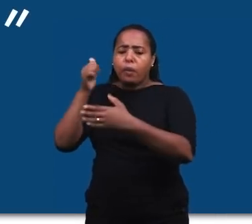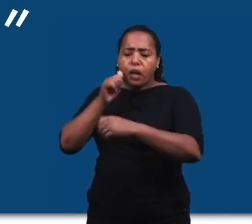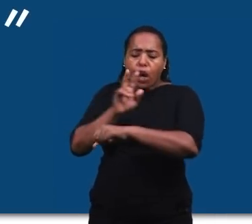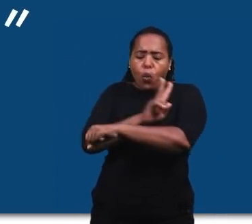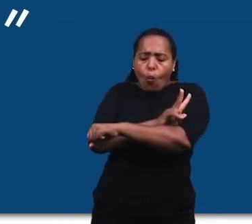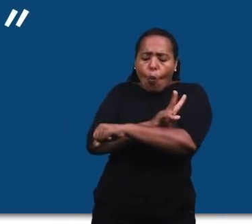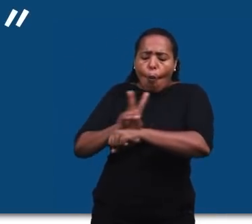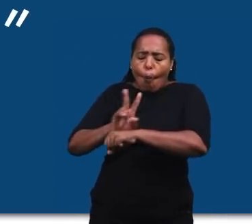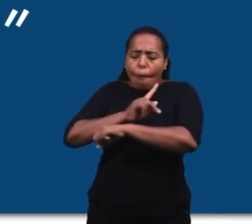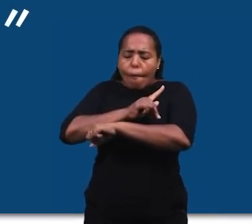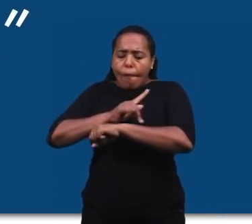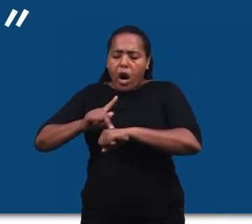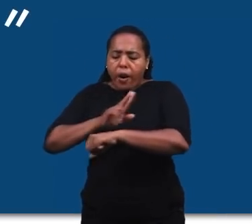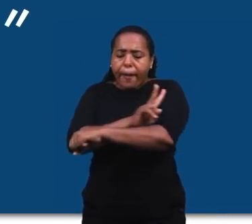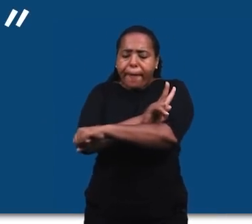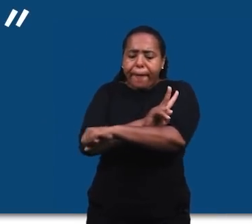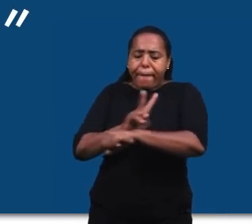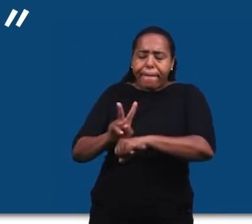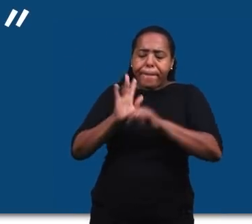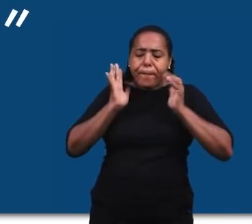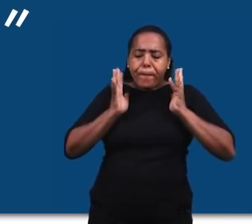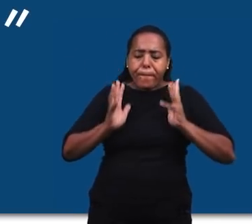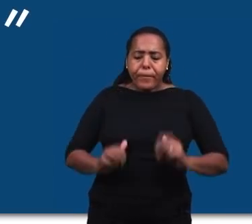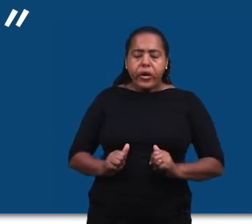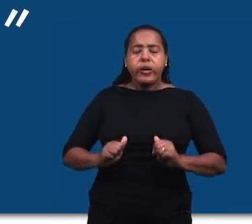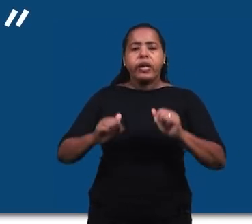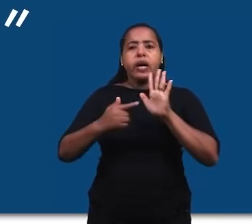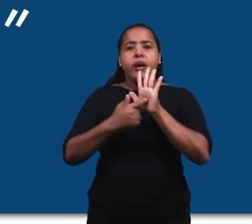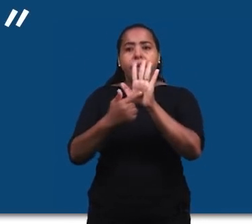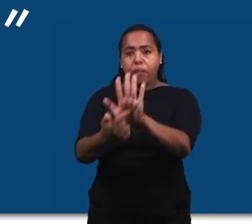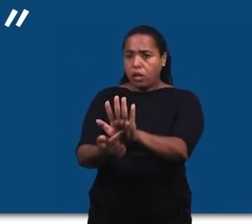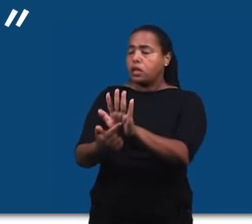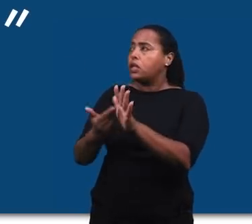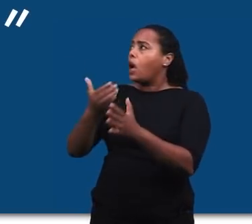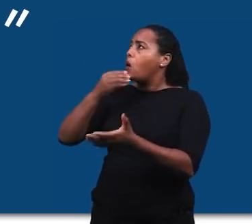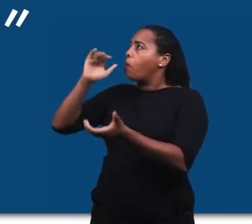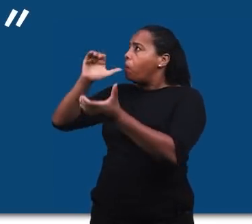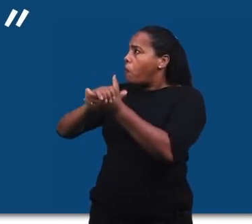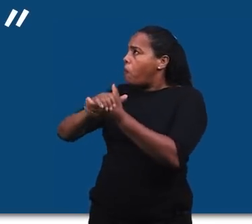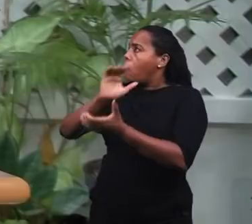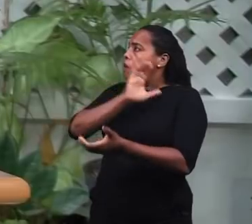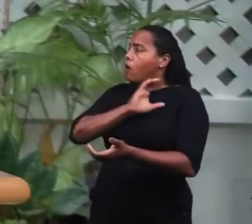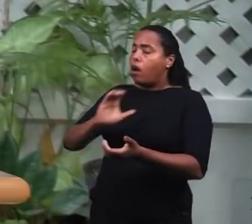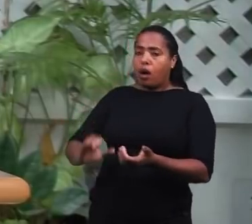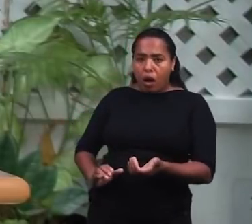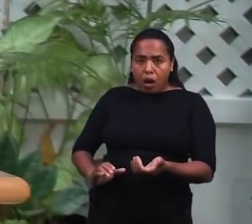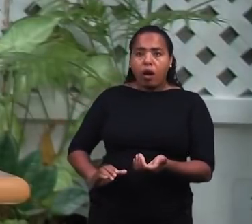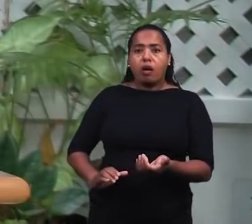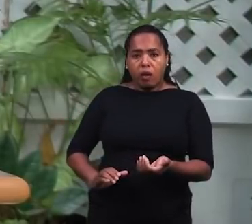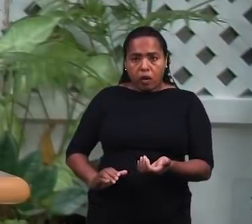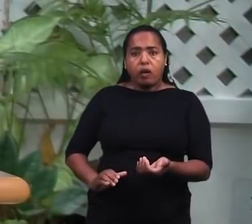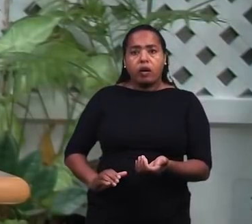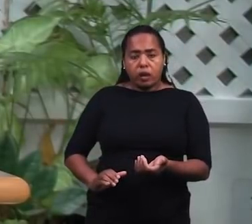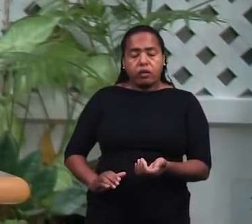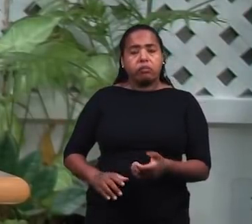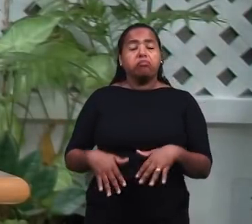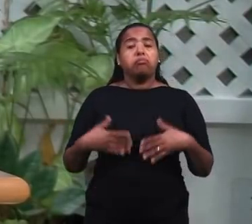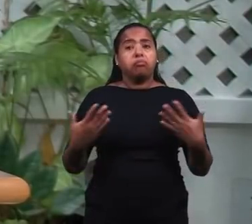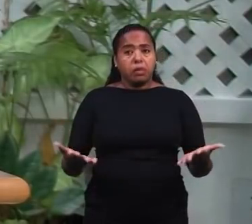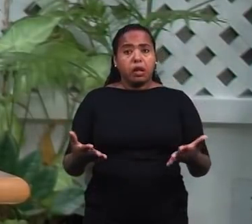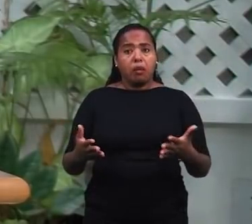pura a um marido, a saber, a Cristo. Então, a igreja tem a